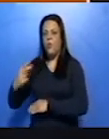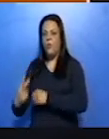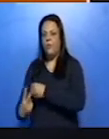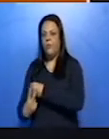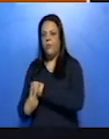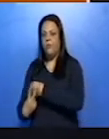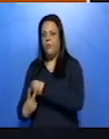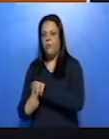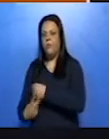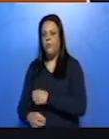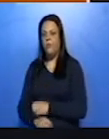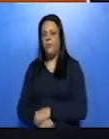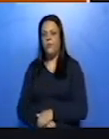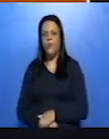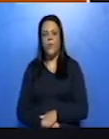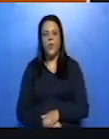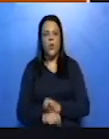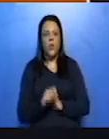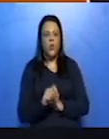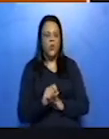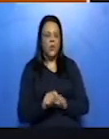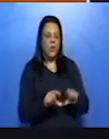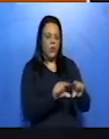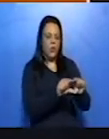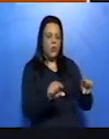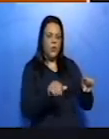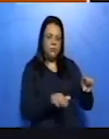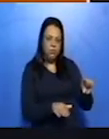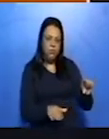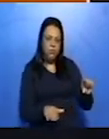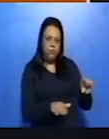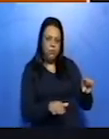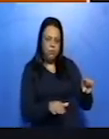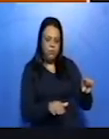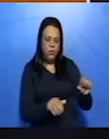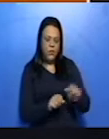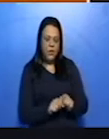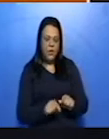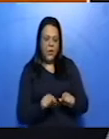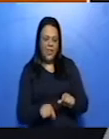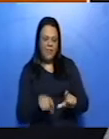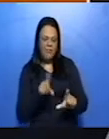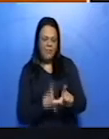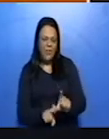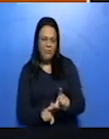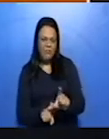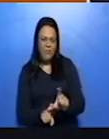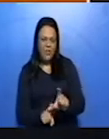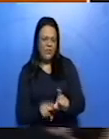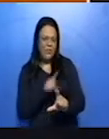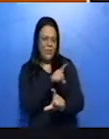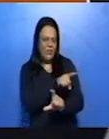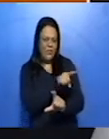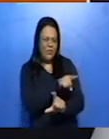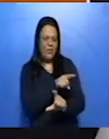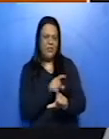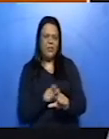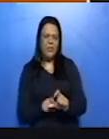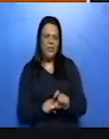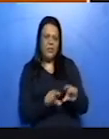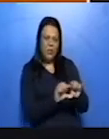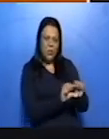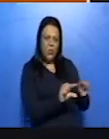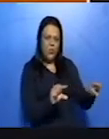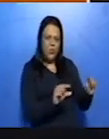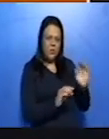verbos. Orações subordinadas são aquelas orações que exercem função de dependência. Elas dependem da oração principal.